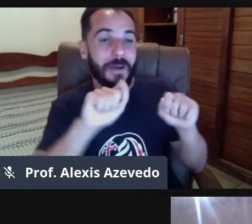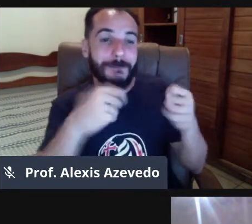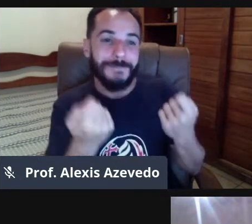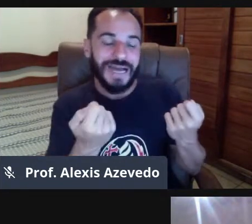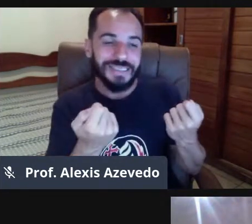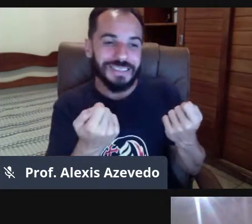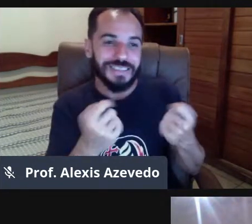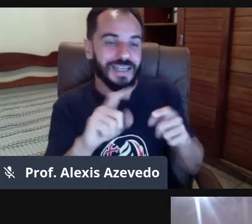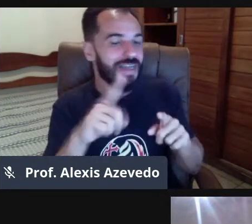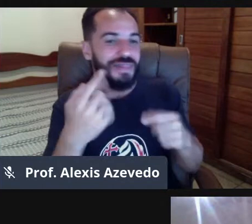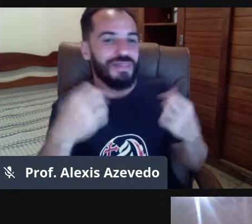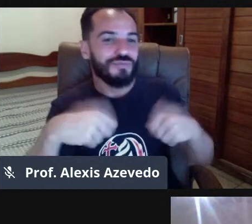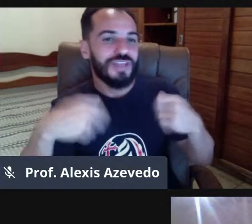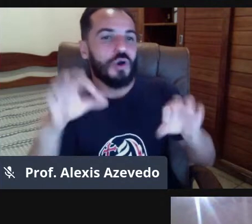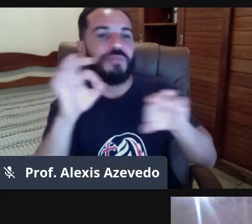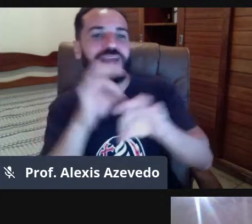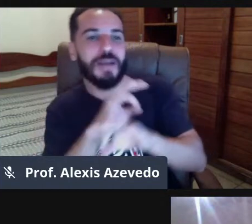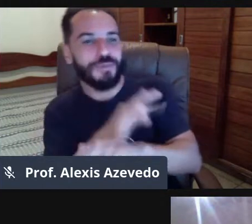fiquem...